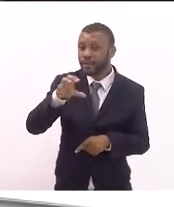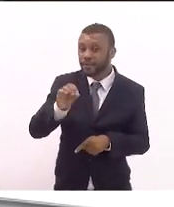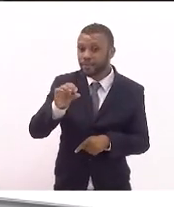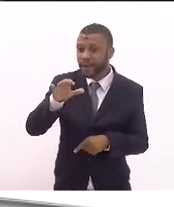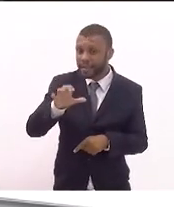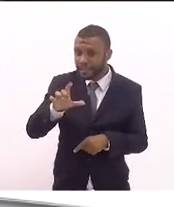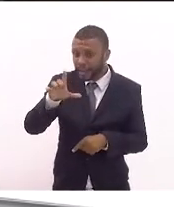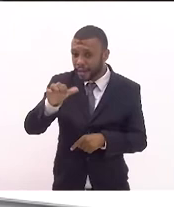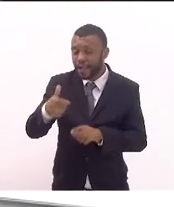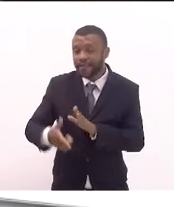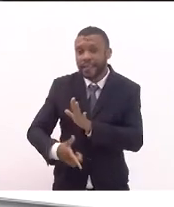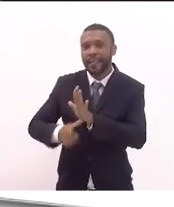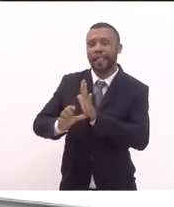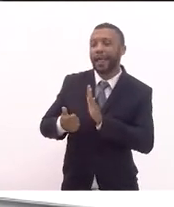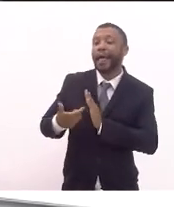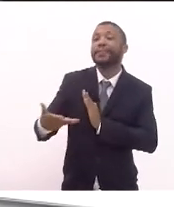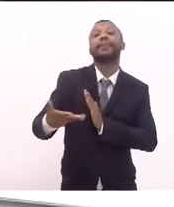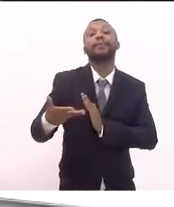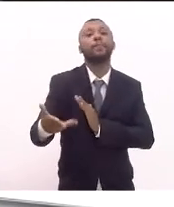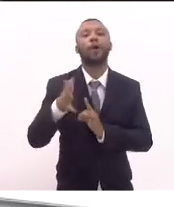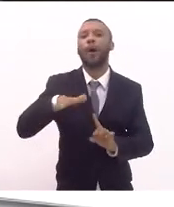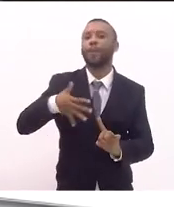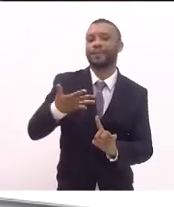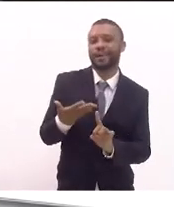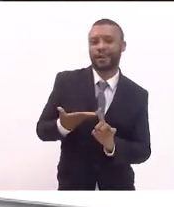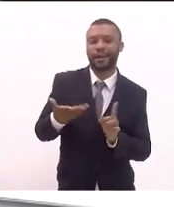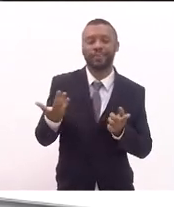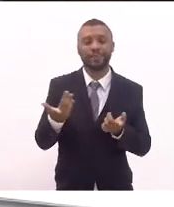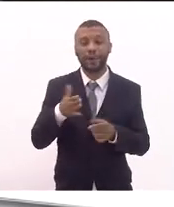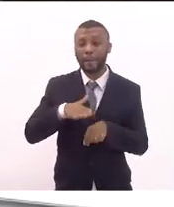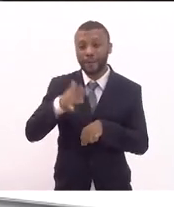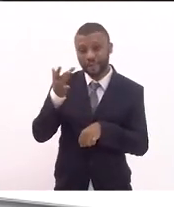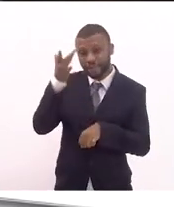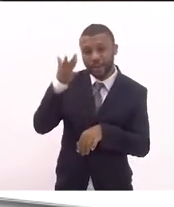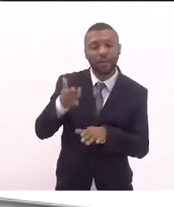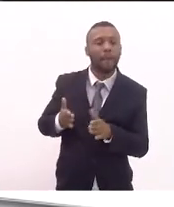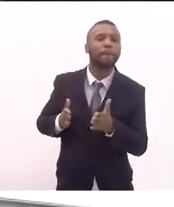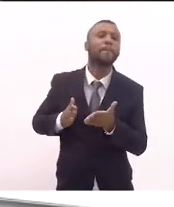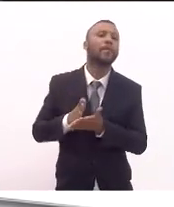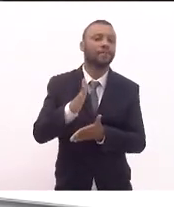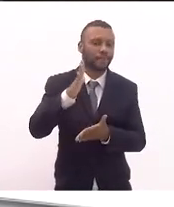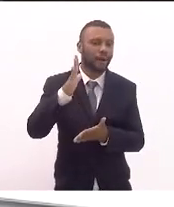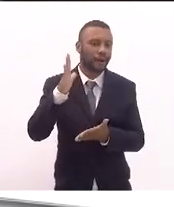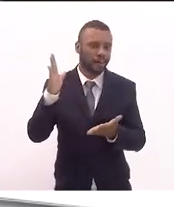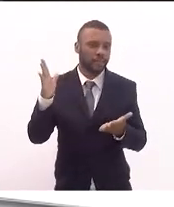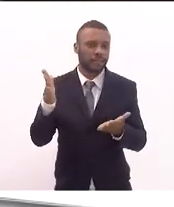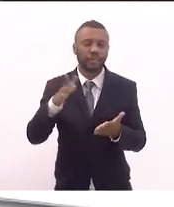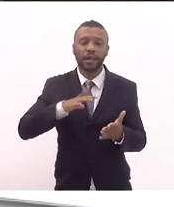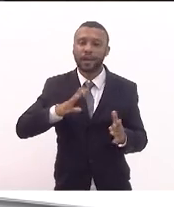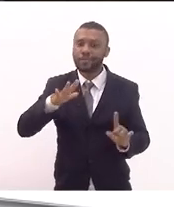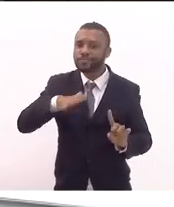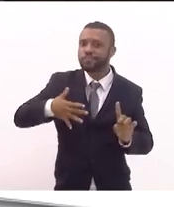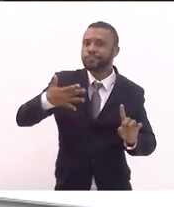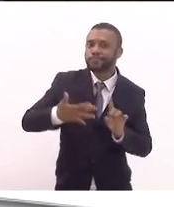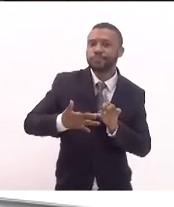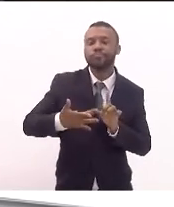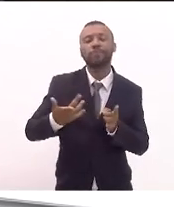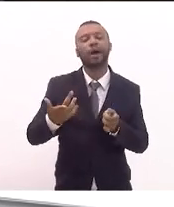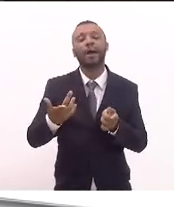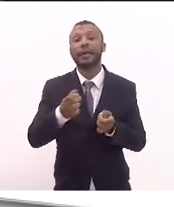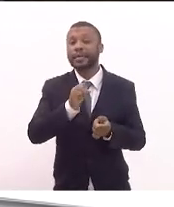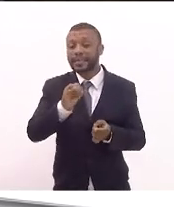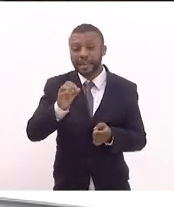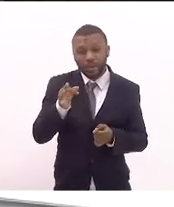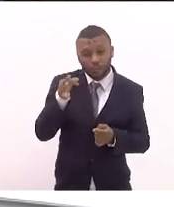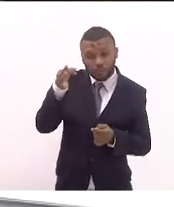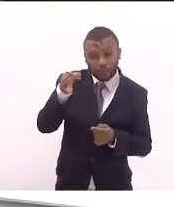fez essa homenagem, que realmente foi, acho que, a mais fácil de ser aprovada aqui nessa casa. Eu até brinco com a doutora Paula, que se um dia a federal